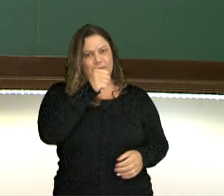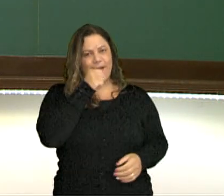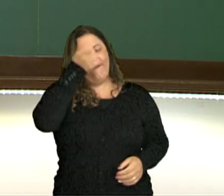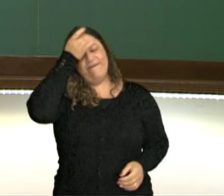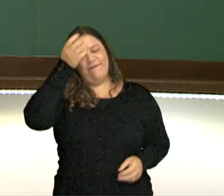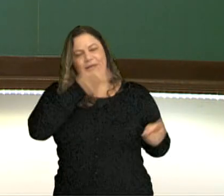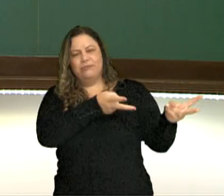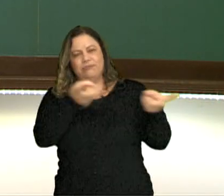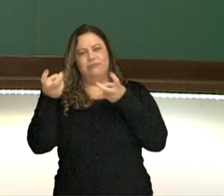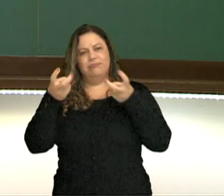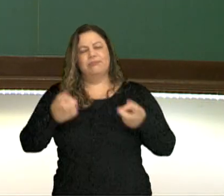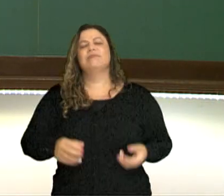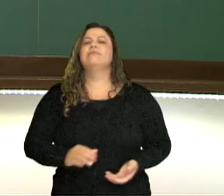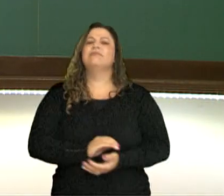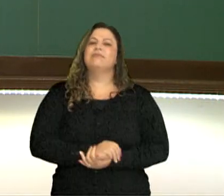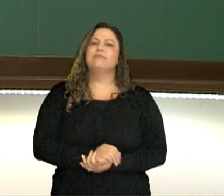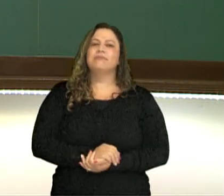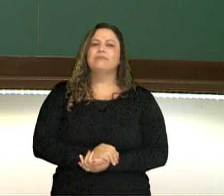de perceber.